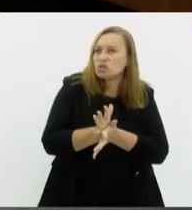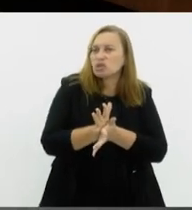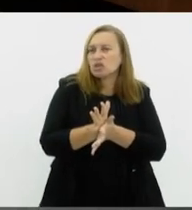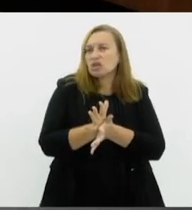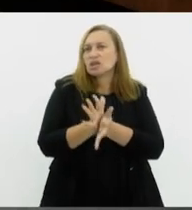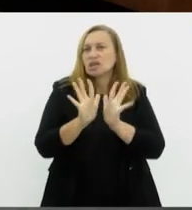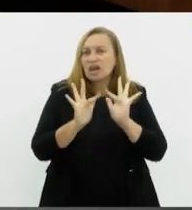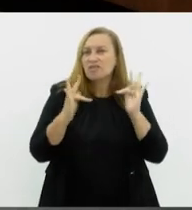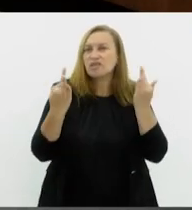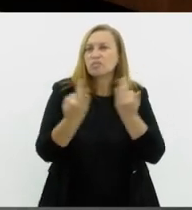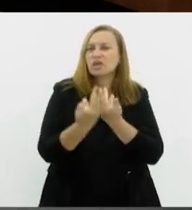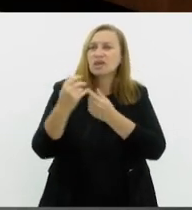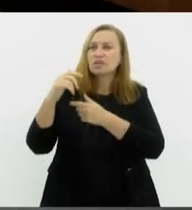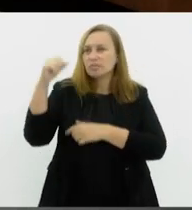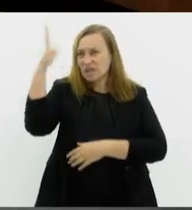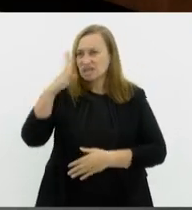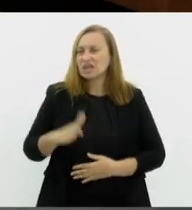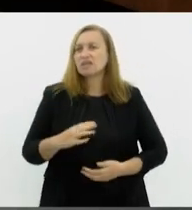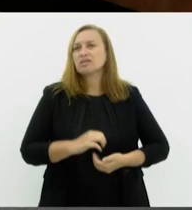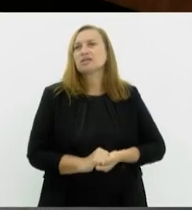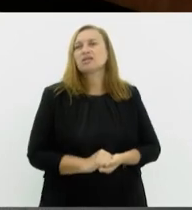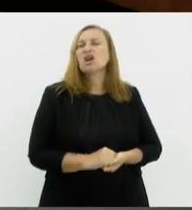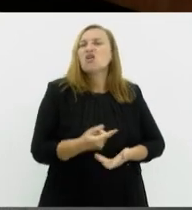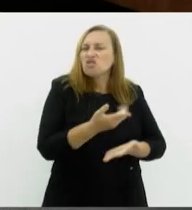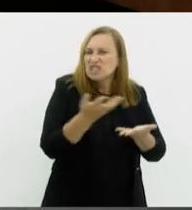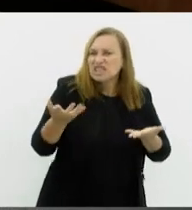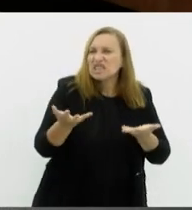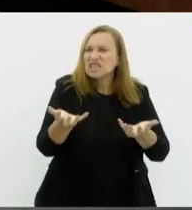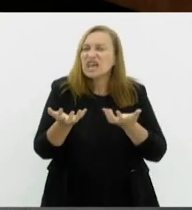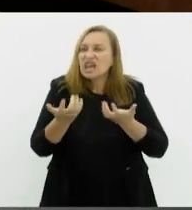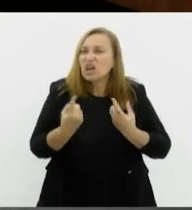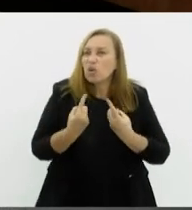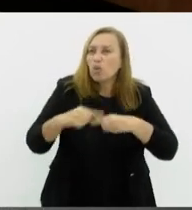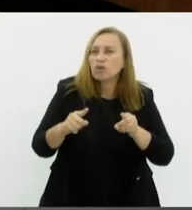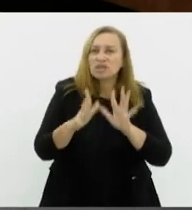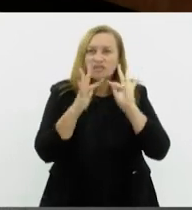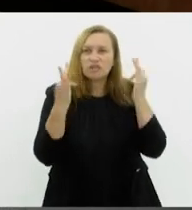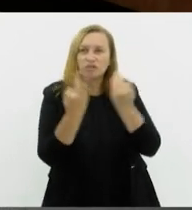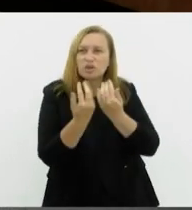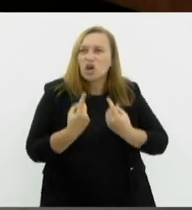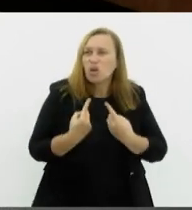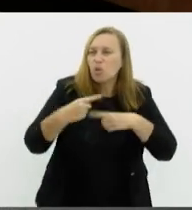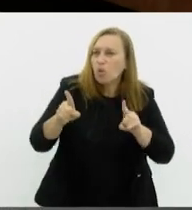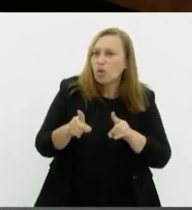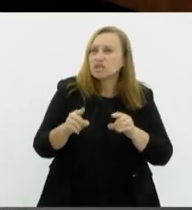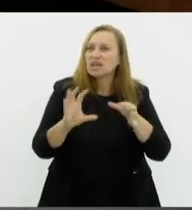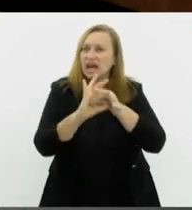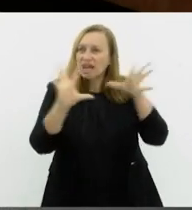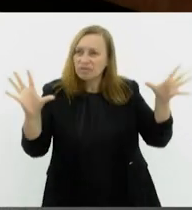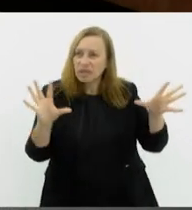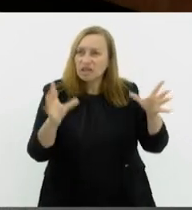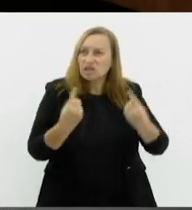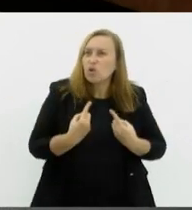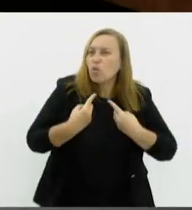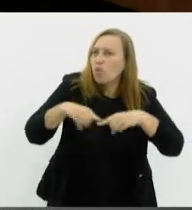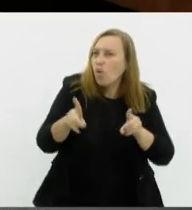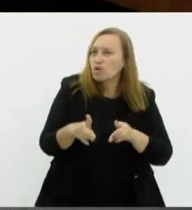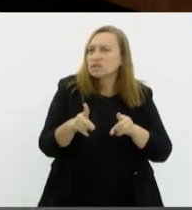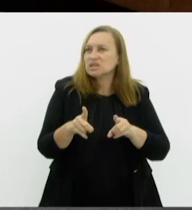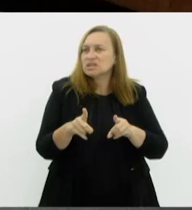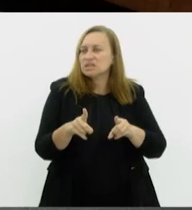tecido social brasileiro. Vocês querem agredir a família. Vocês querem agredir a liberdade. Vocês